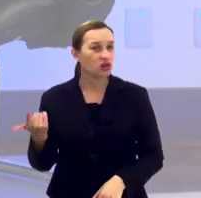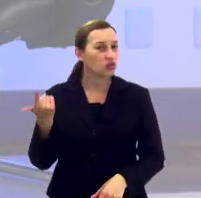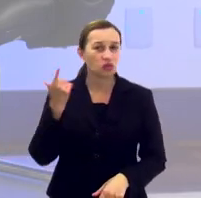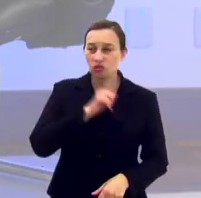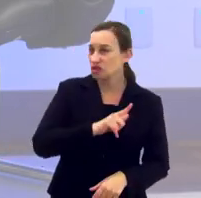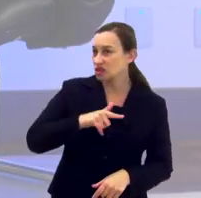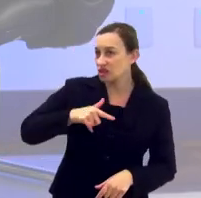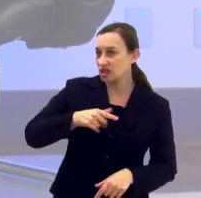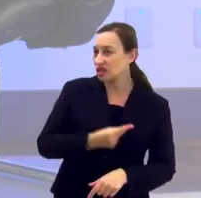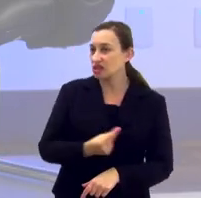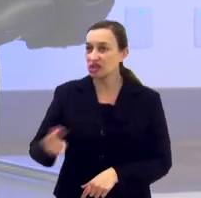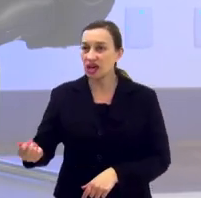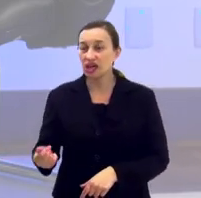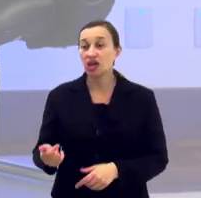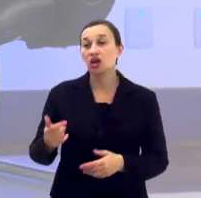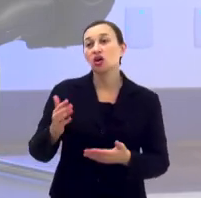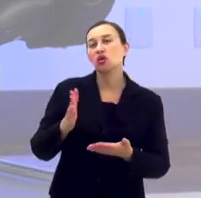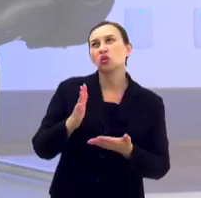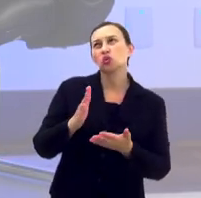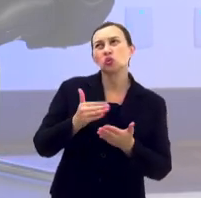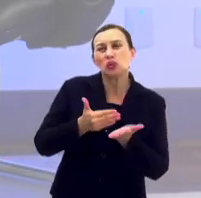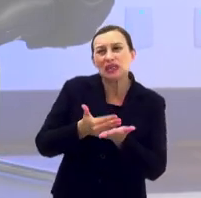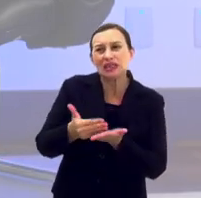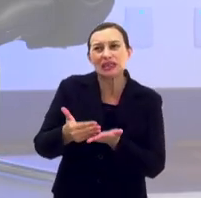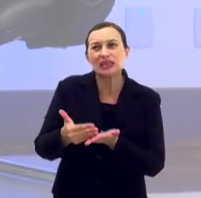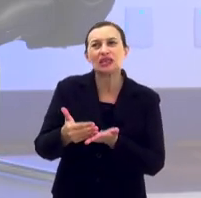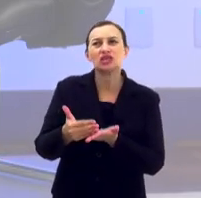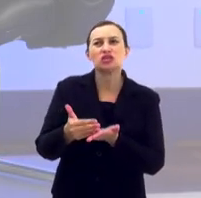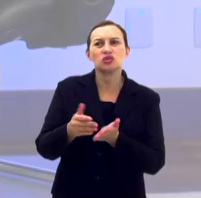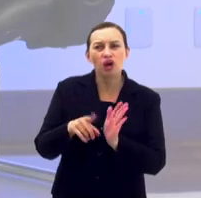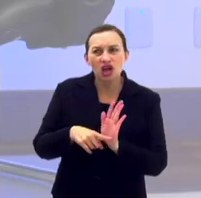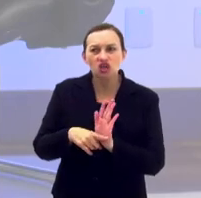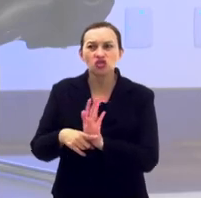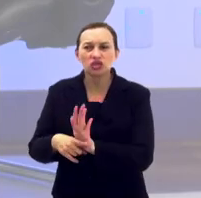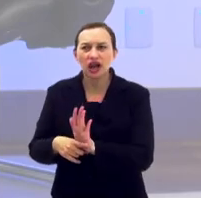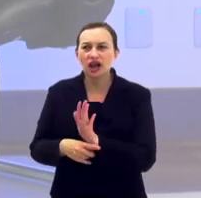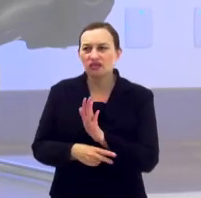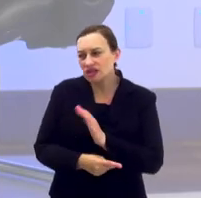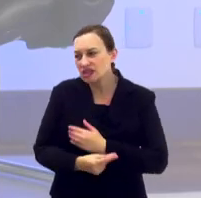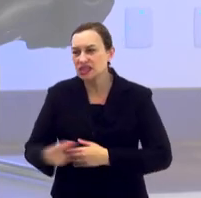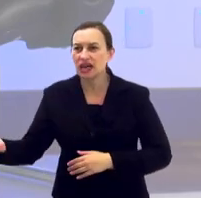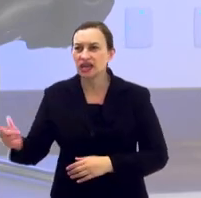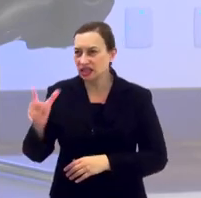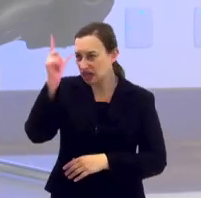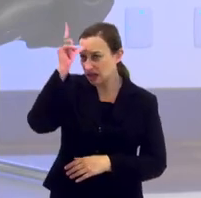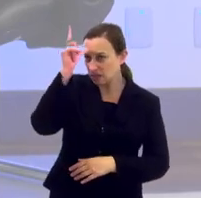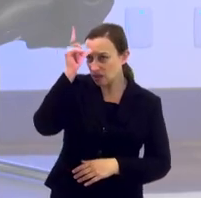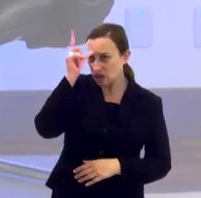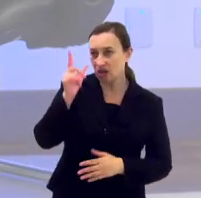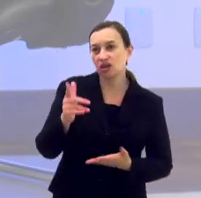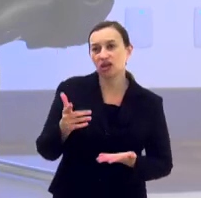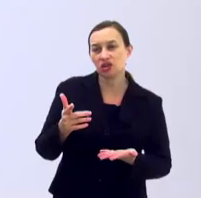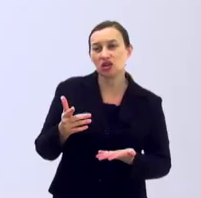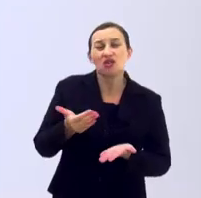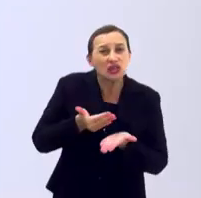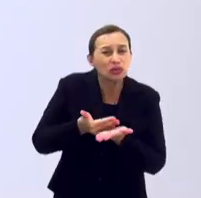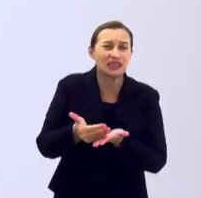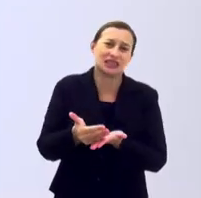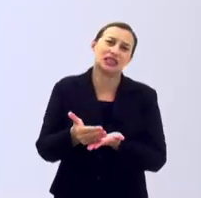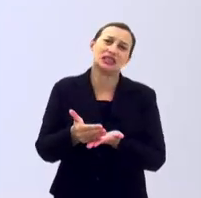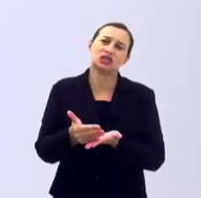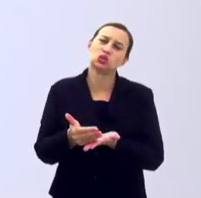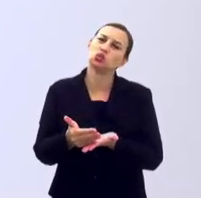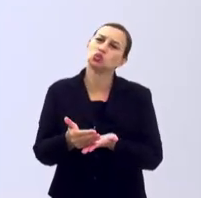conseguia mais. No início, até facilitavam a saída da Alemanha. A Alemanha chegou a facilitar: quem quiser sair, vai embora, porque a gente não quer vocês aqui. Mas isso